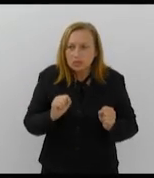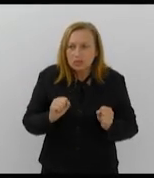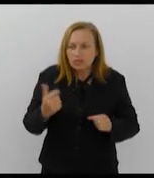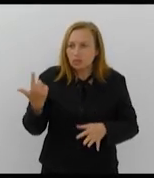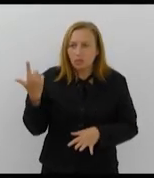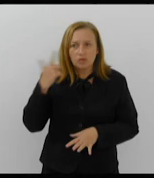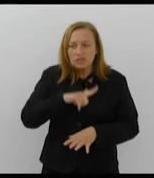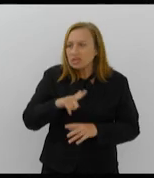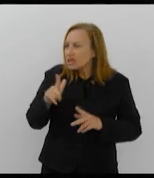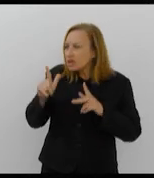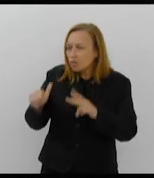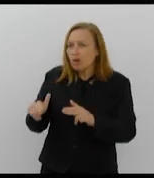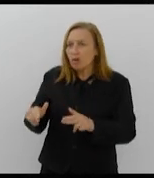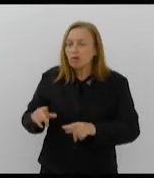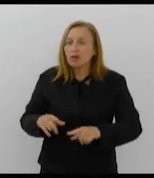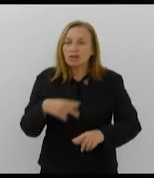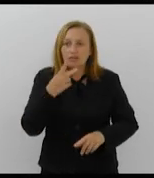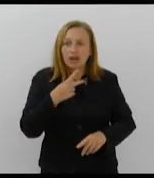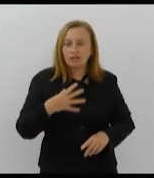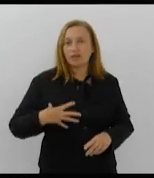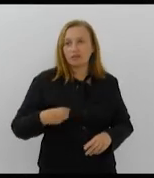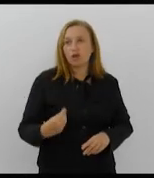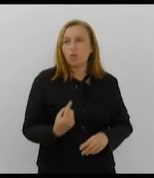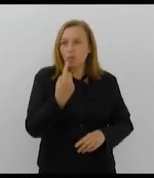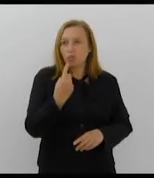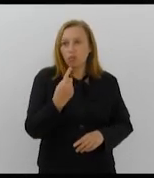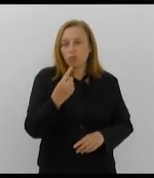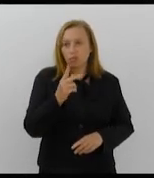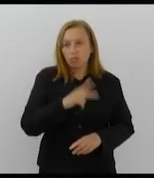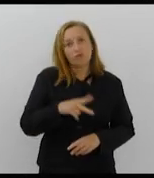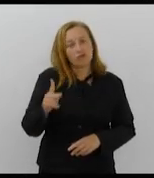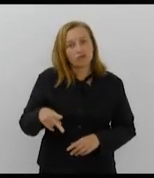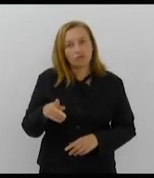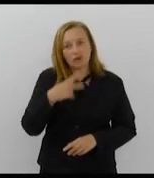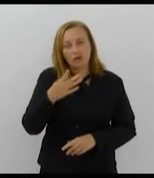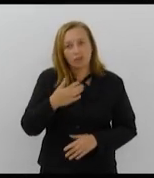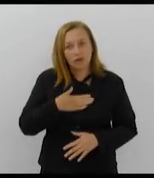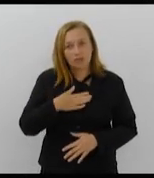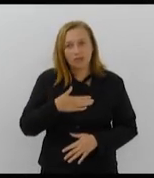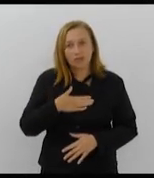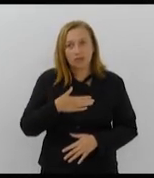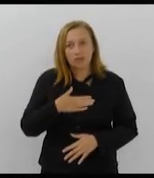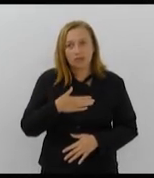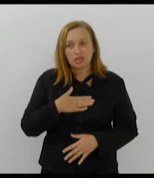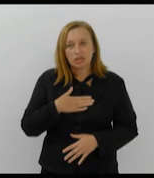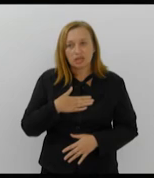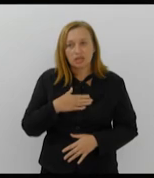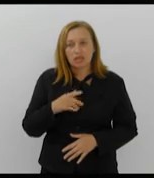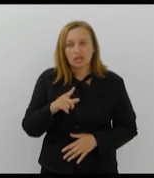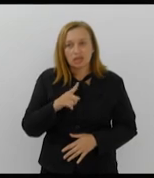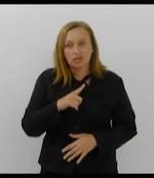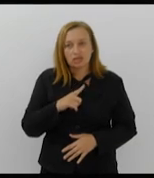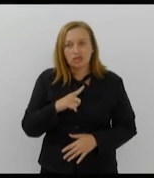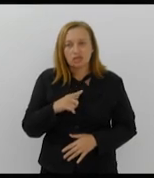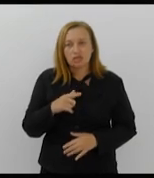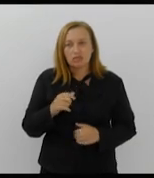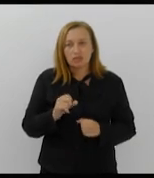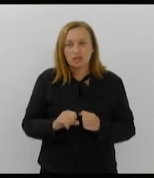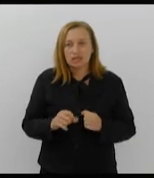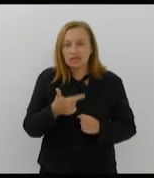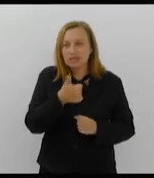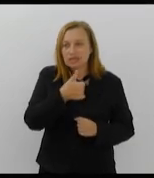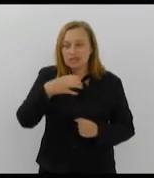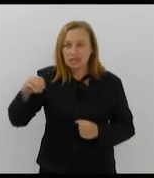ele falou assim, meu filho, um professor, o sensei, falava para mim que eu tinha que fazer 100